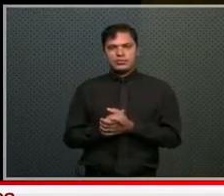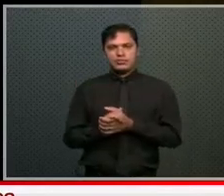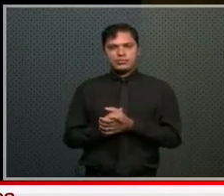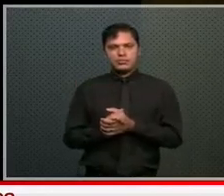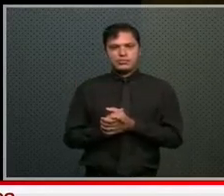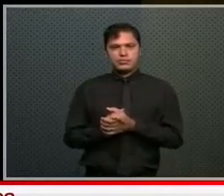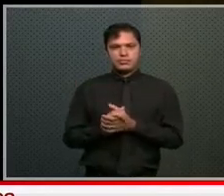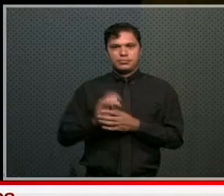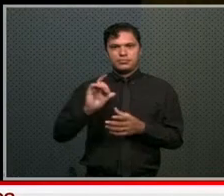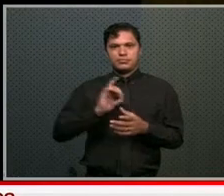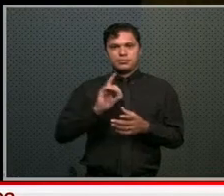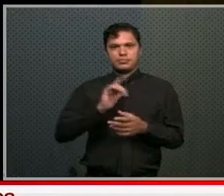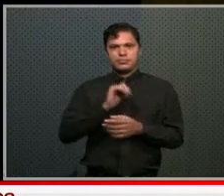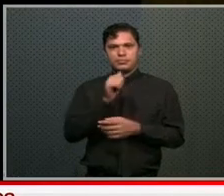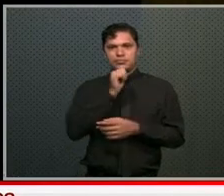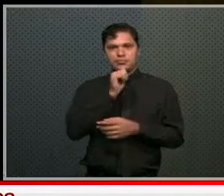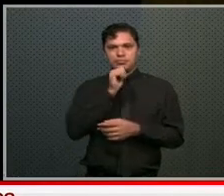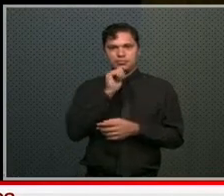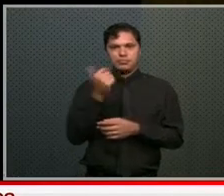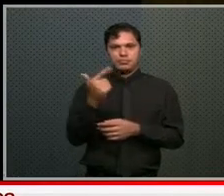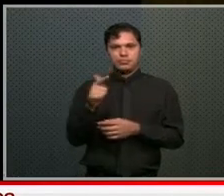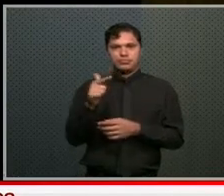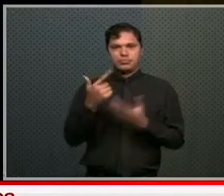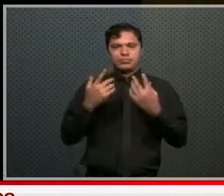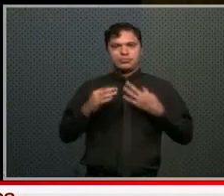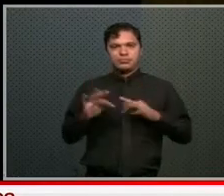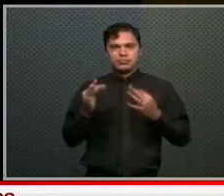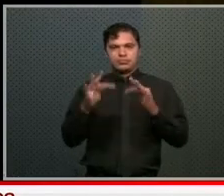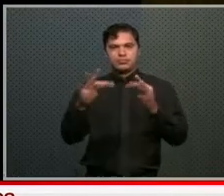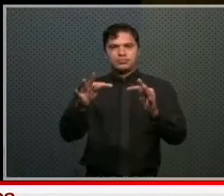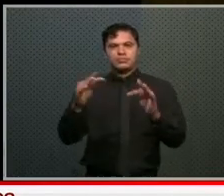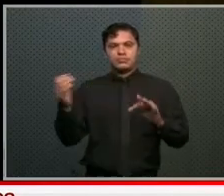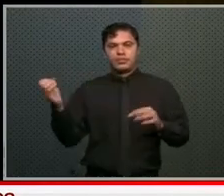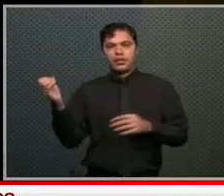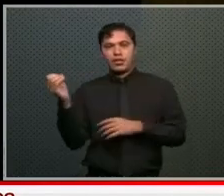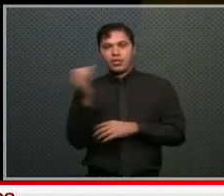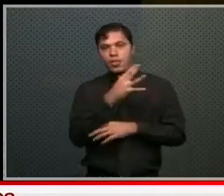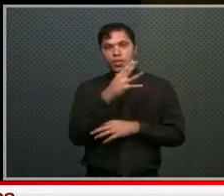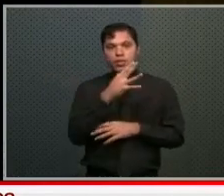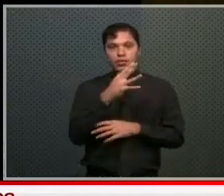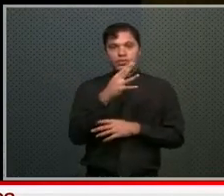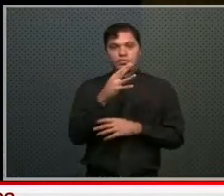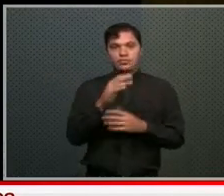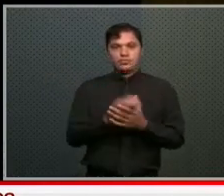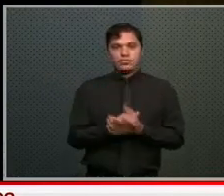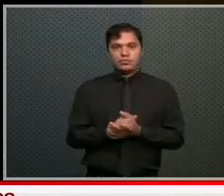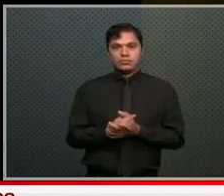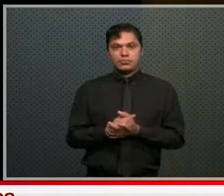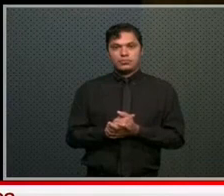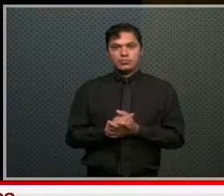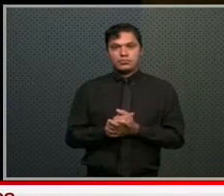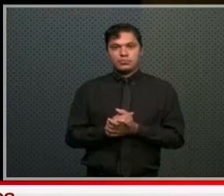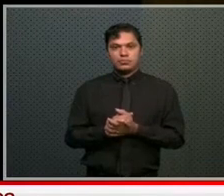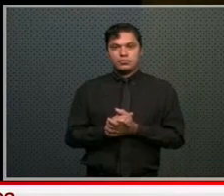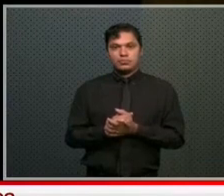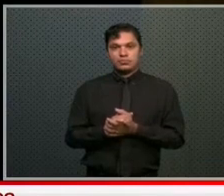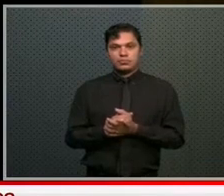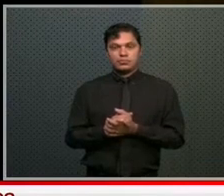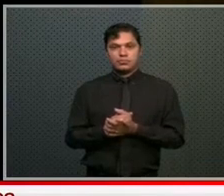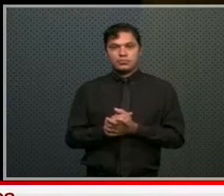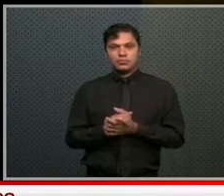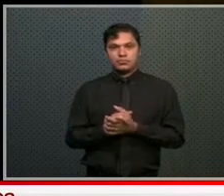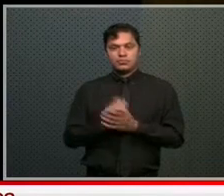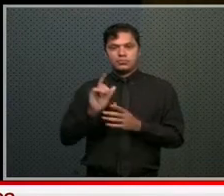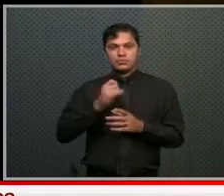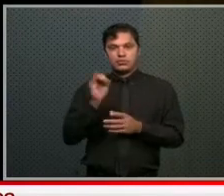não adianta termos as tecnologias mais modernas do mundo e o público mais necessário